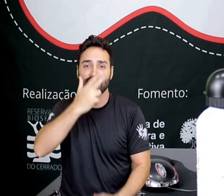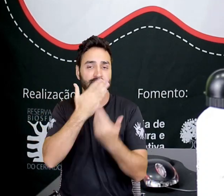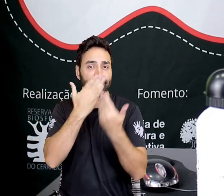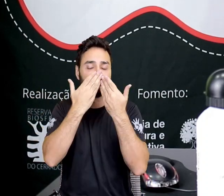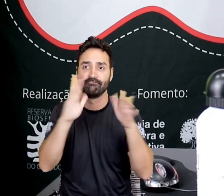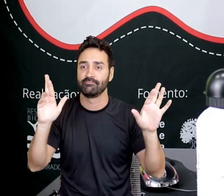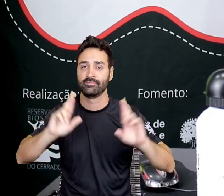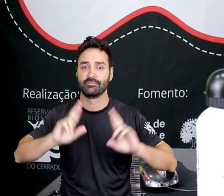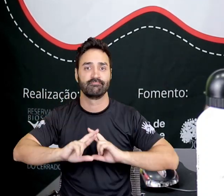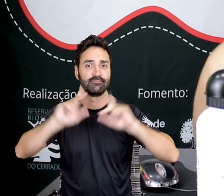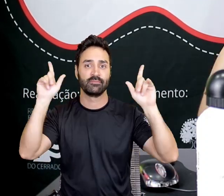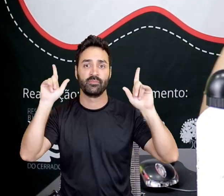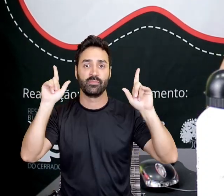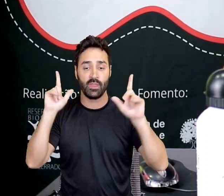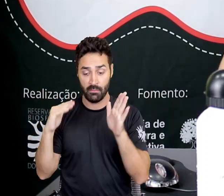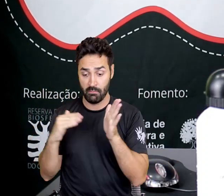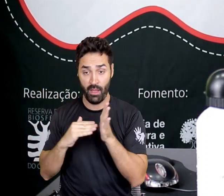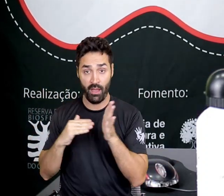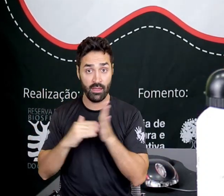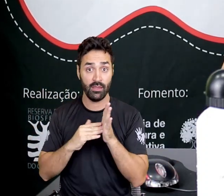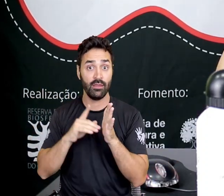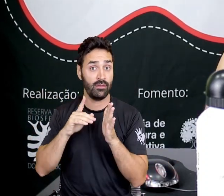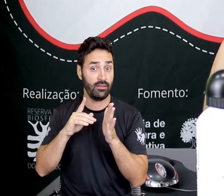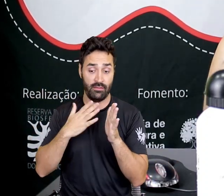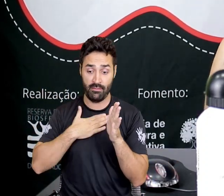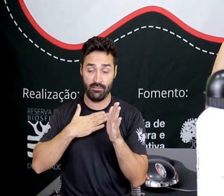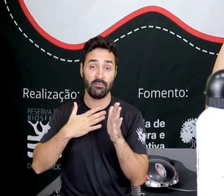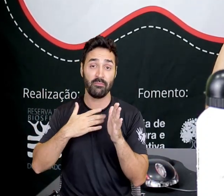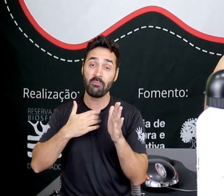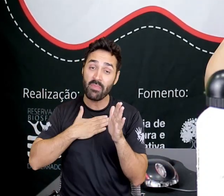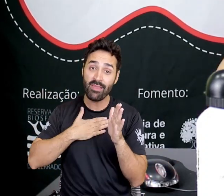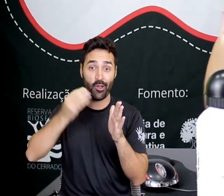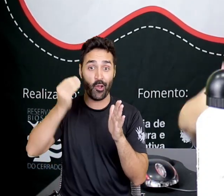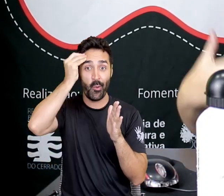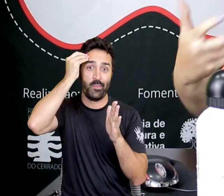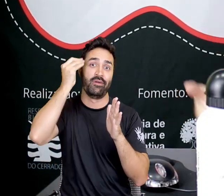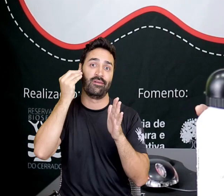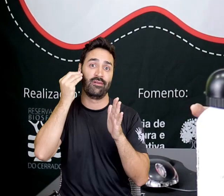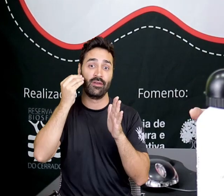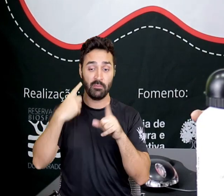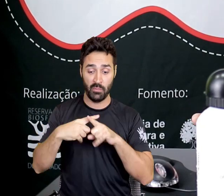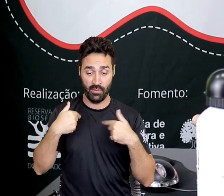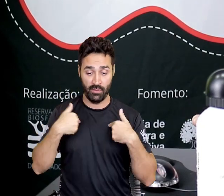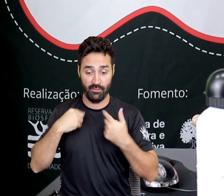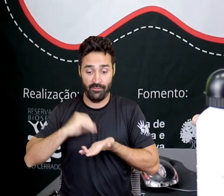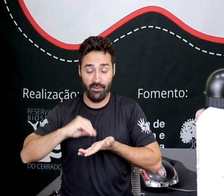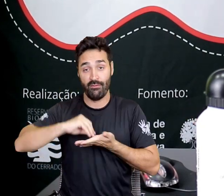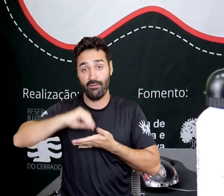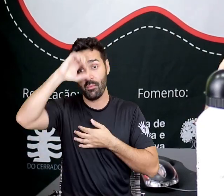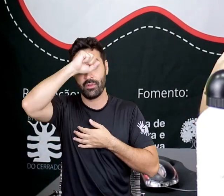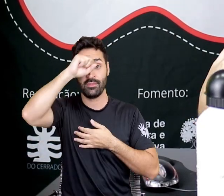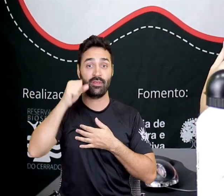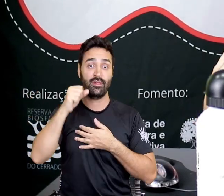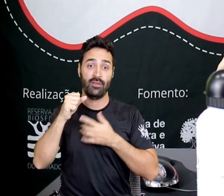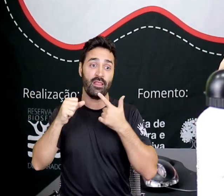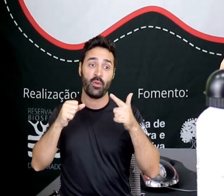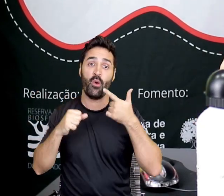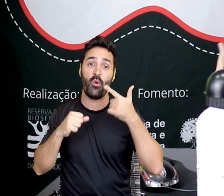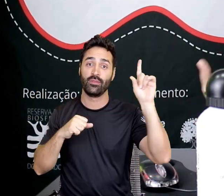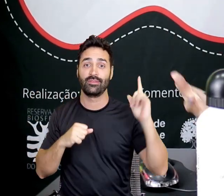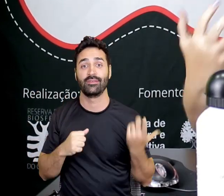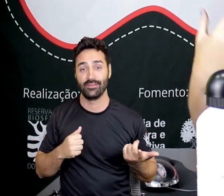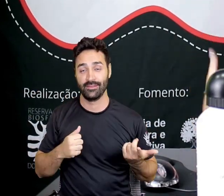gente vê que a barreira está na gente, que se priva de aprender uma língua diferente, que se priva